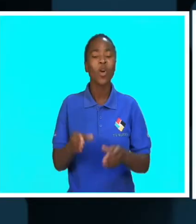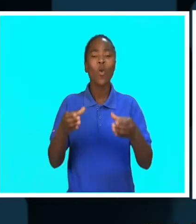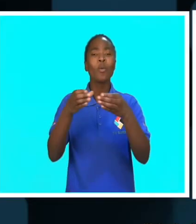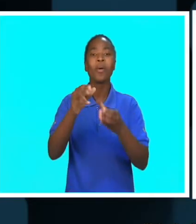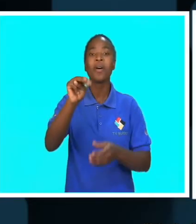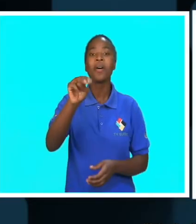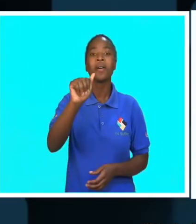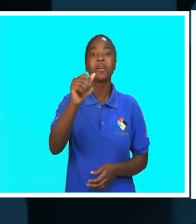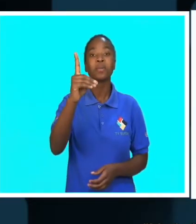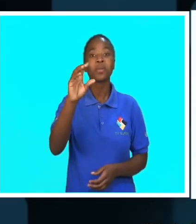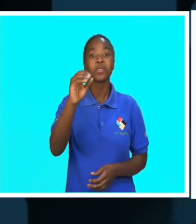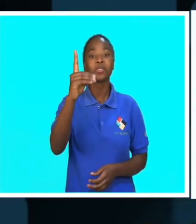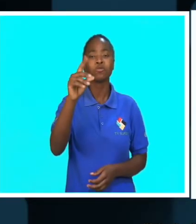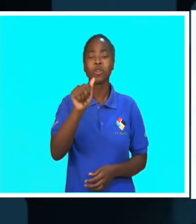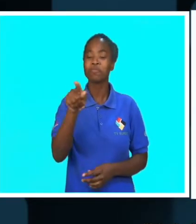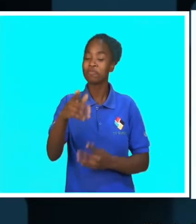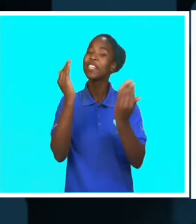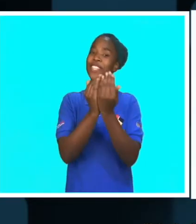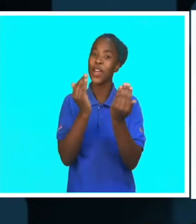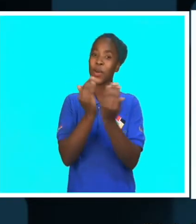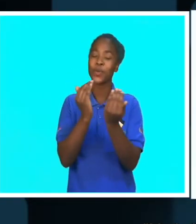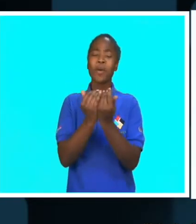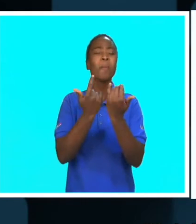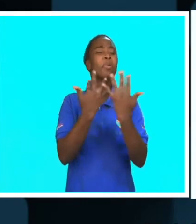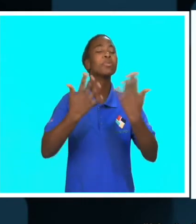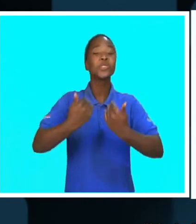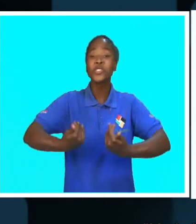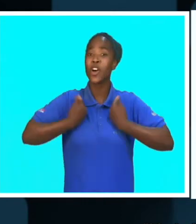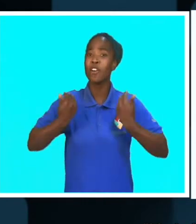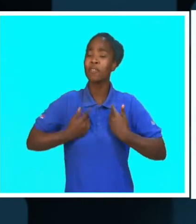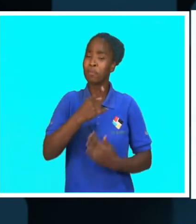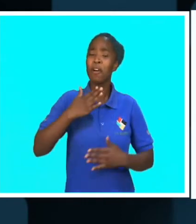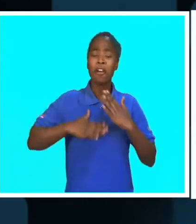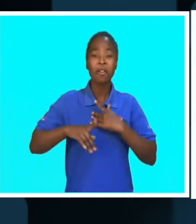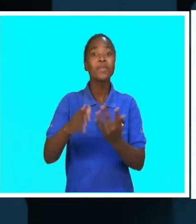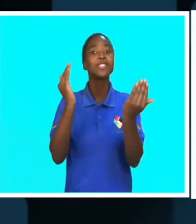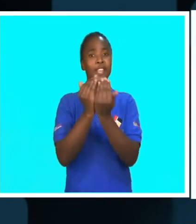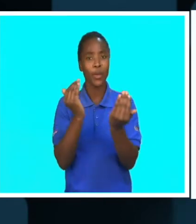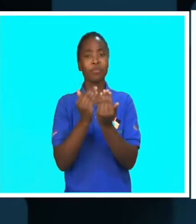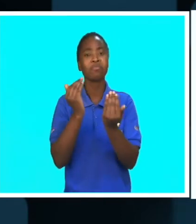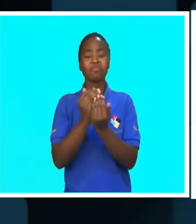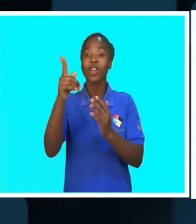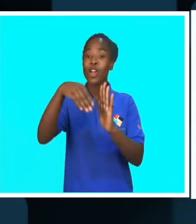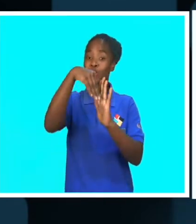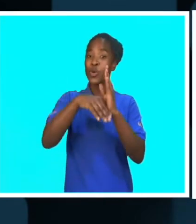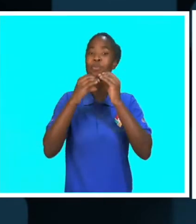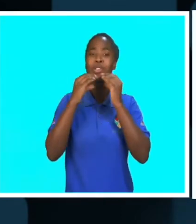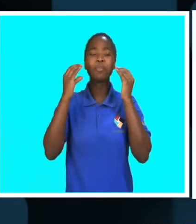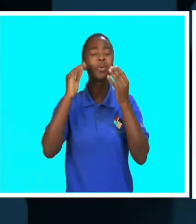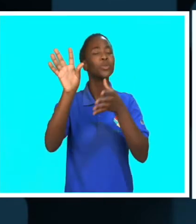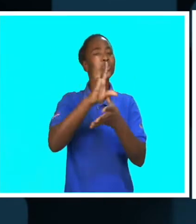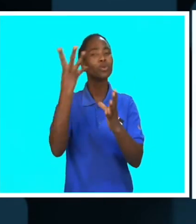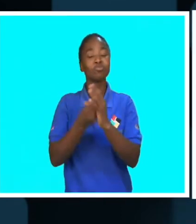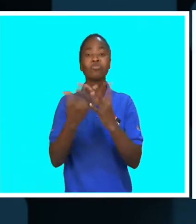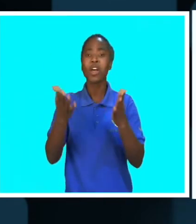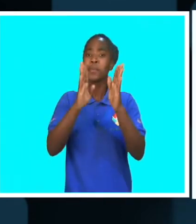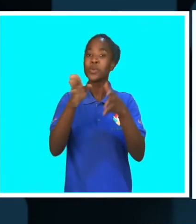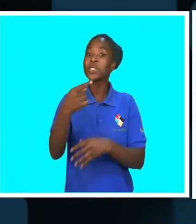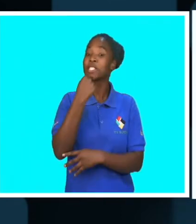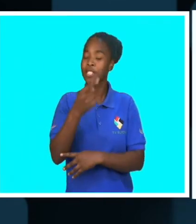Madoda, um termo muito comum na região sul de Moçambique, para designar gente adulta, mas aqui